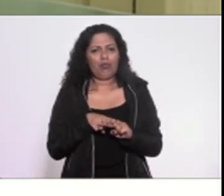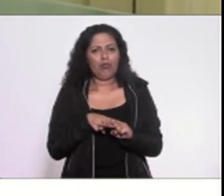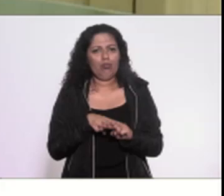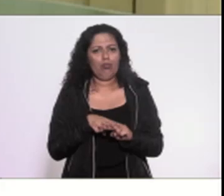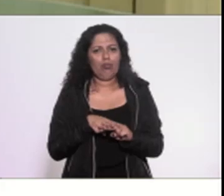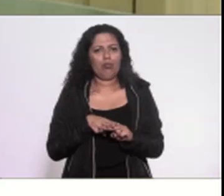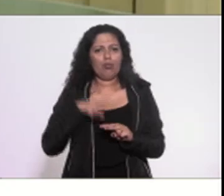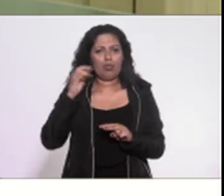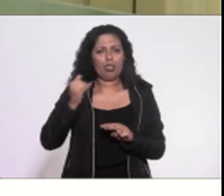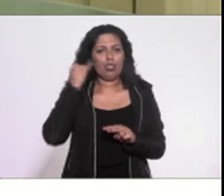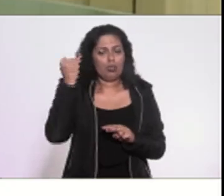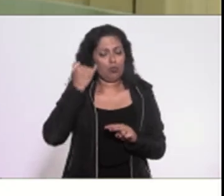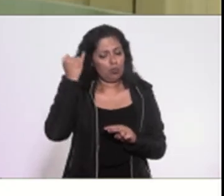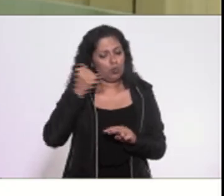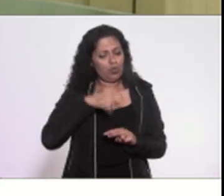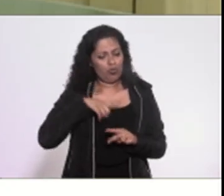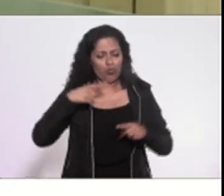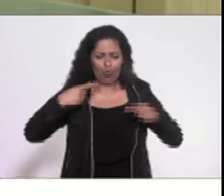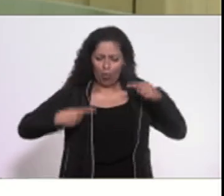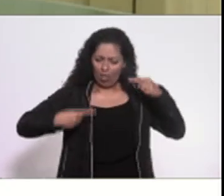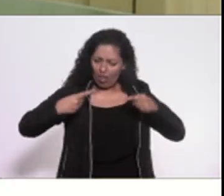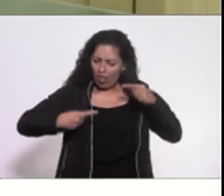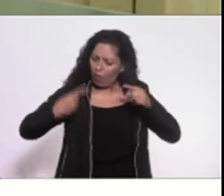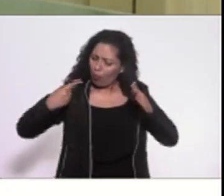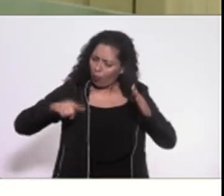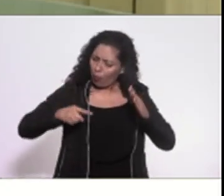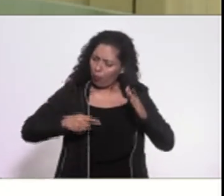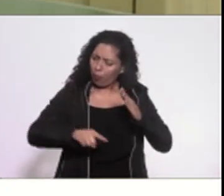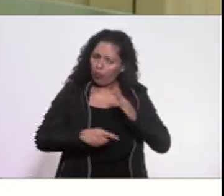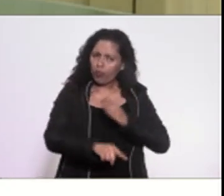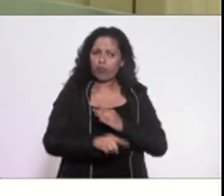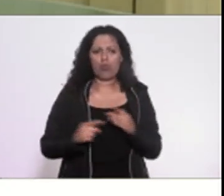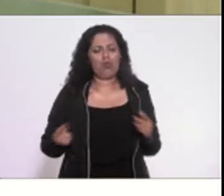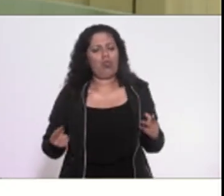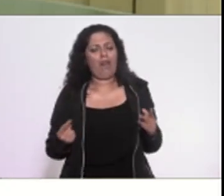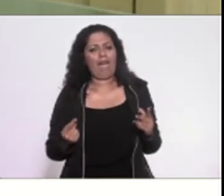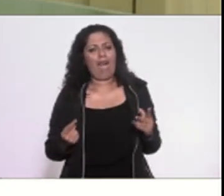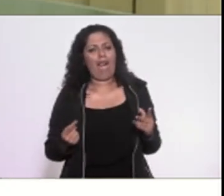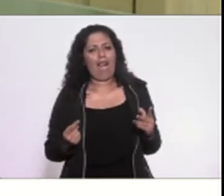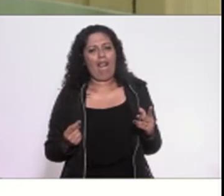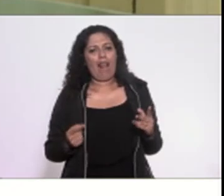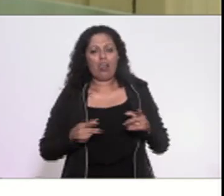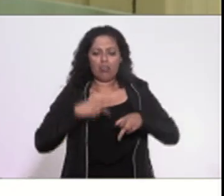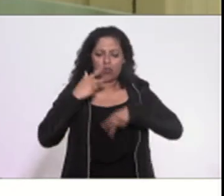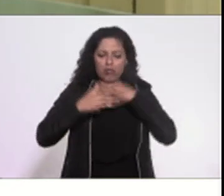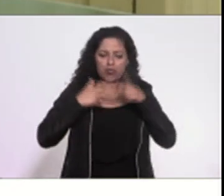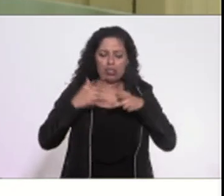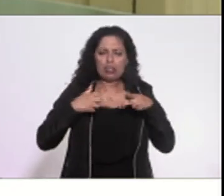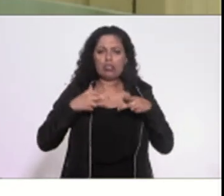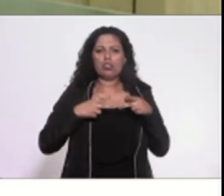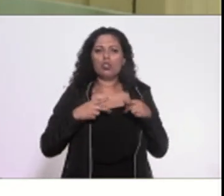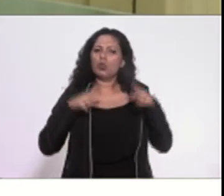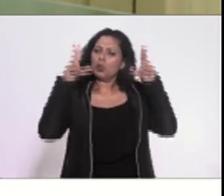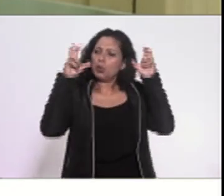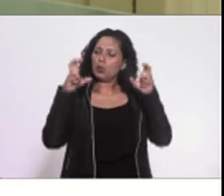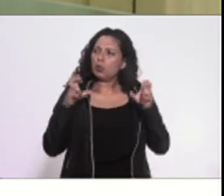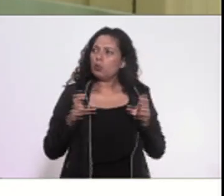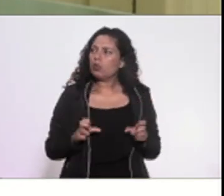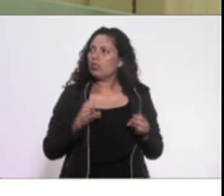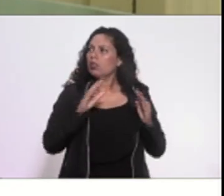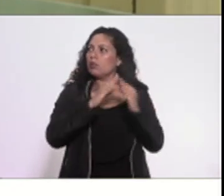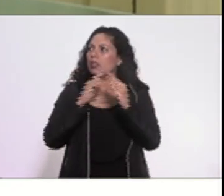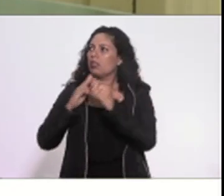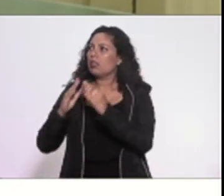seria importante haver um debate mais profundo sobre essa questão da casa-abrigo. Eu cheguei